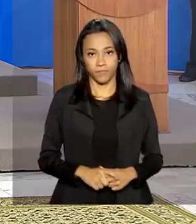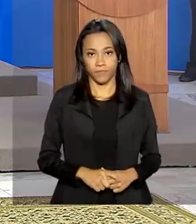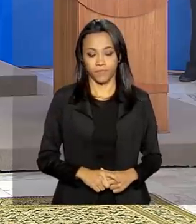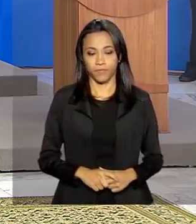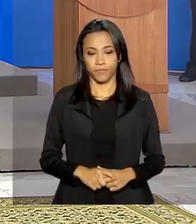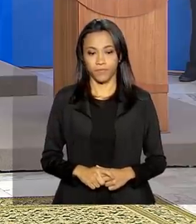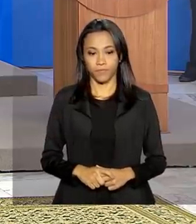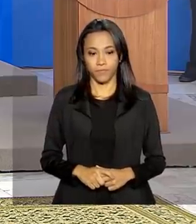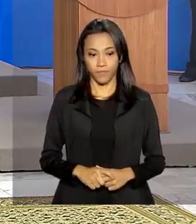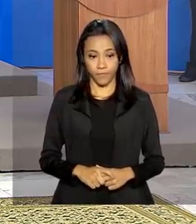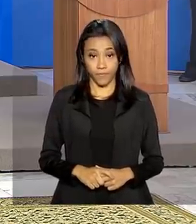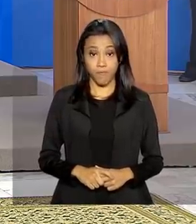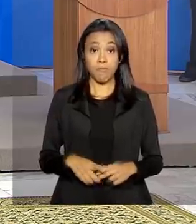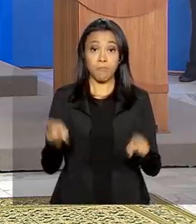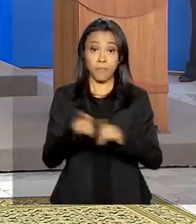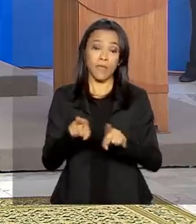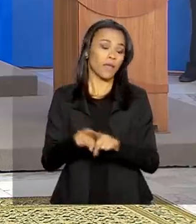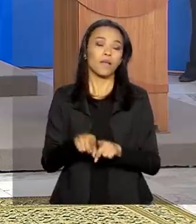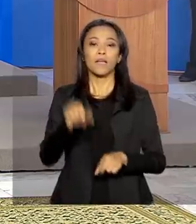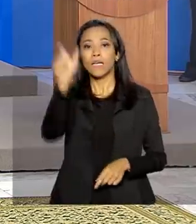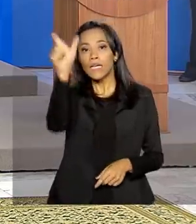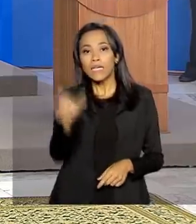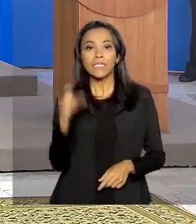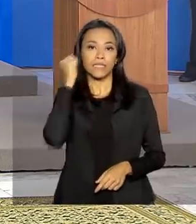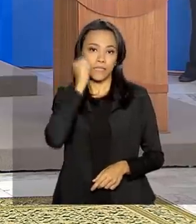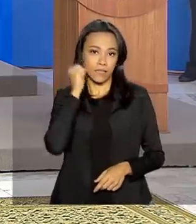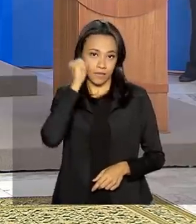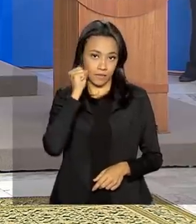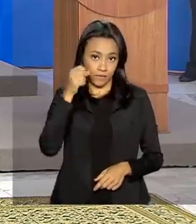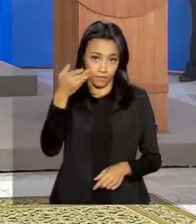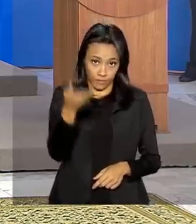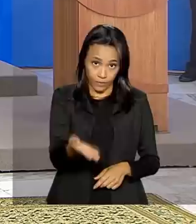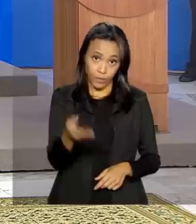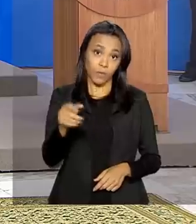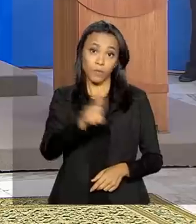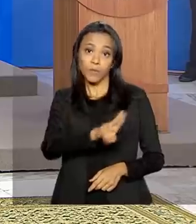dem o senador da república roberto rocha